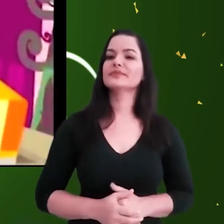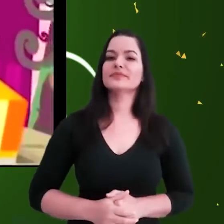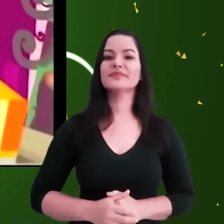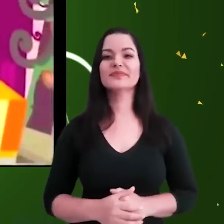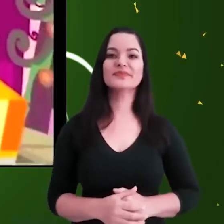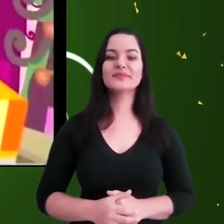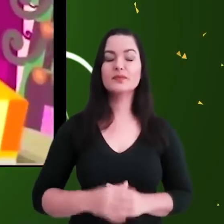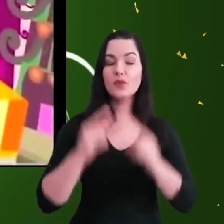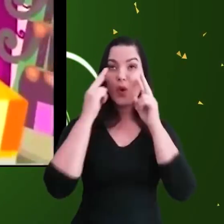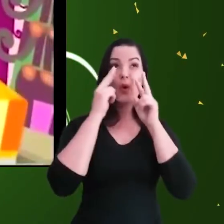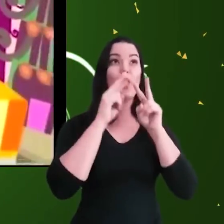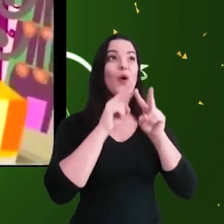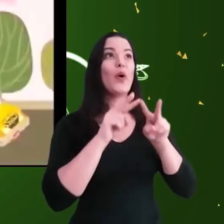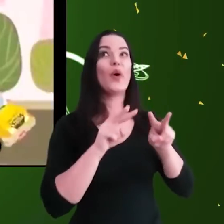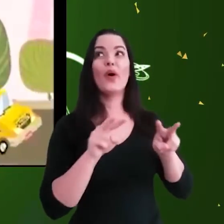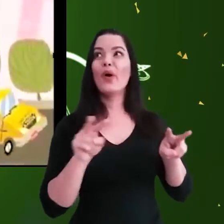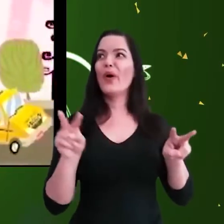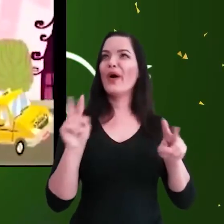Japão, olha!